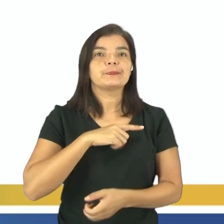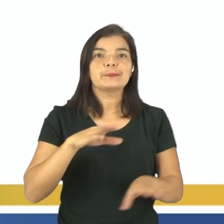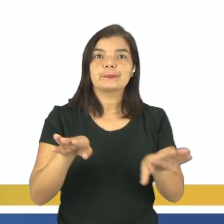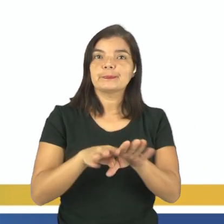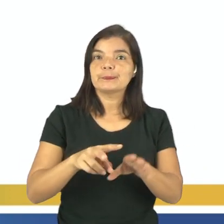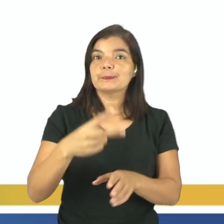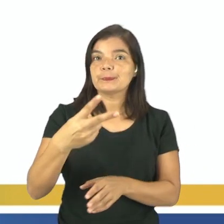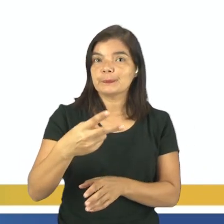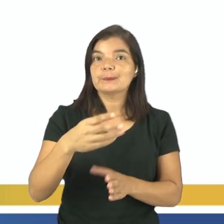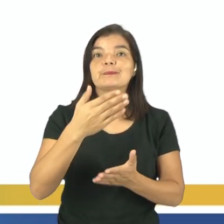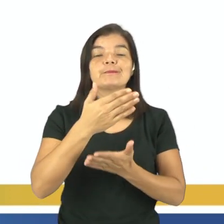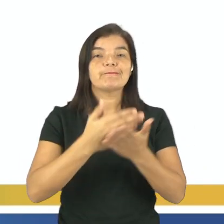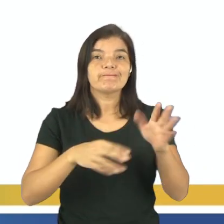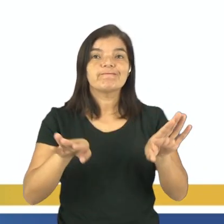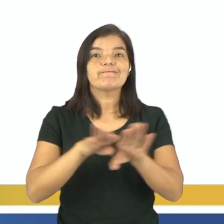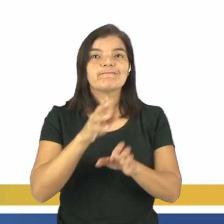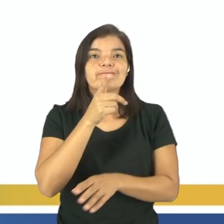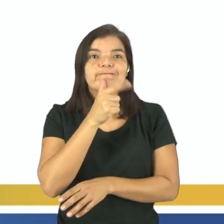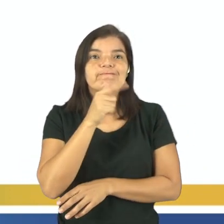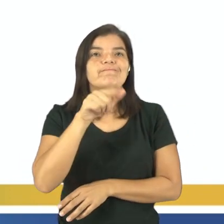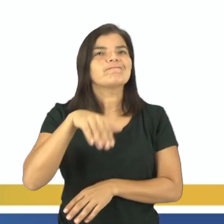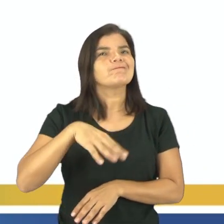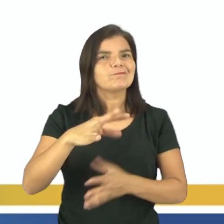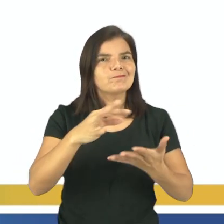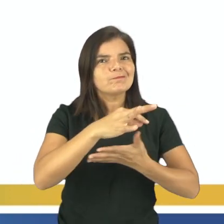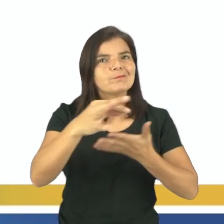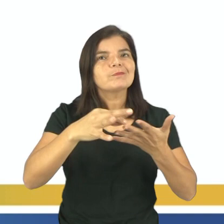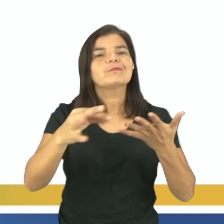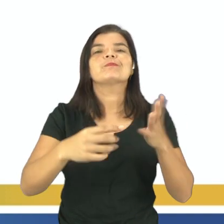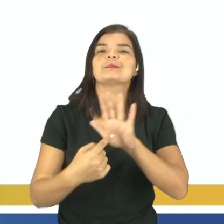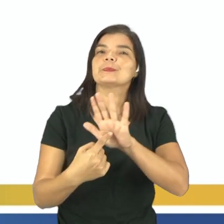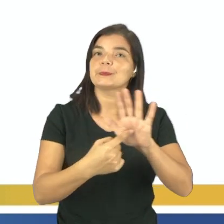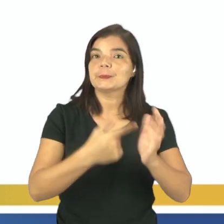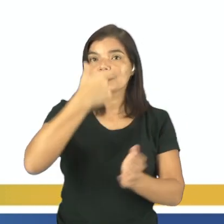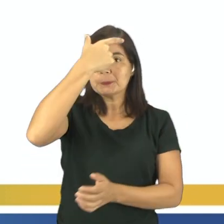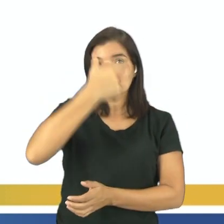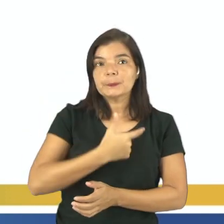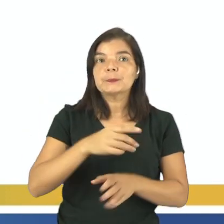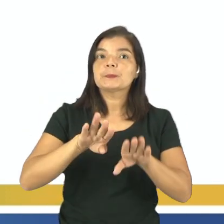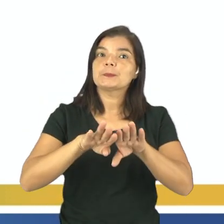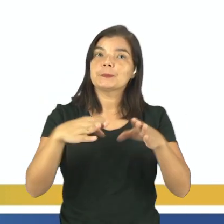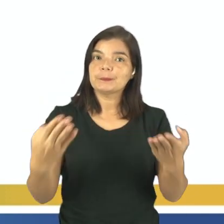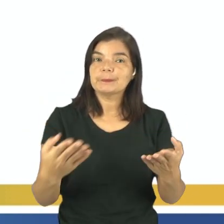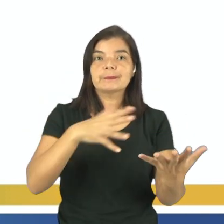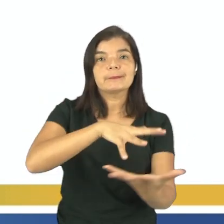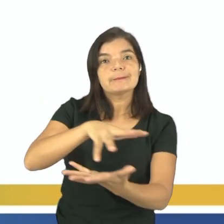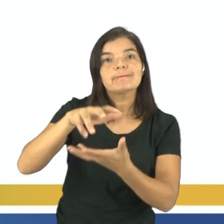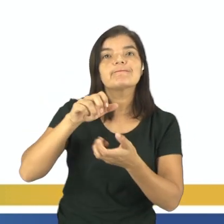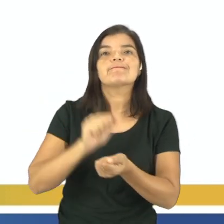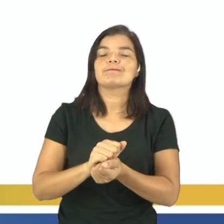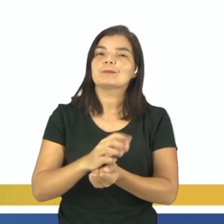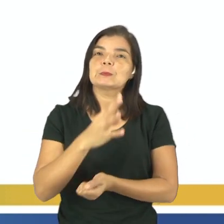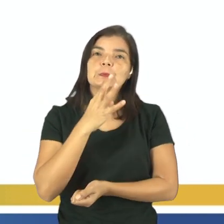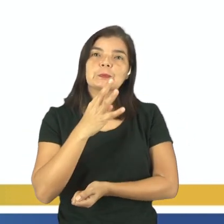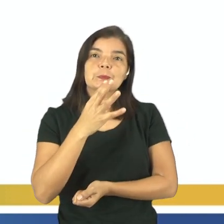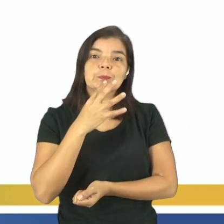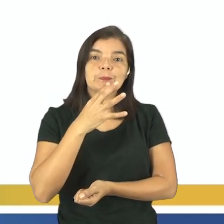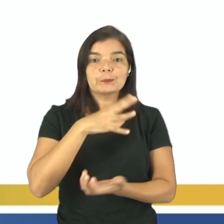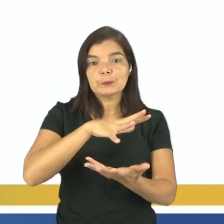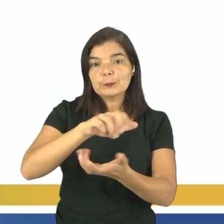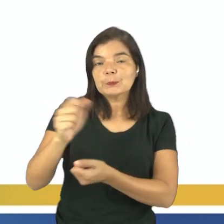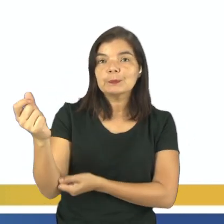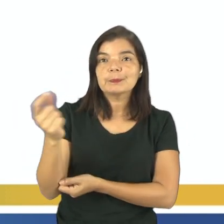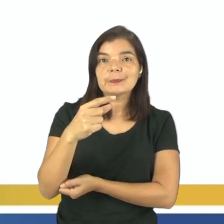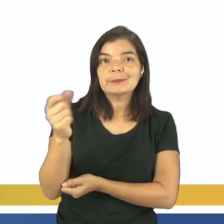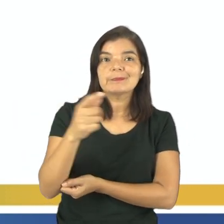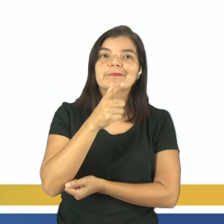sua composição líquida. É o elemento que melhor simboliza a essência humana. No entanto, embora a Terra seja conhecida como planeta